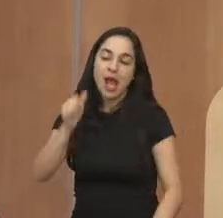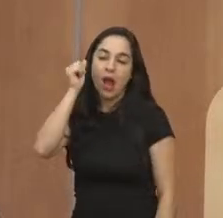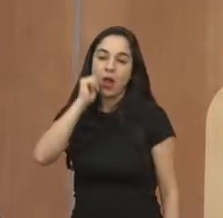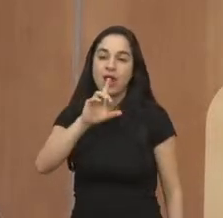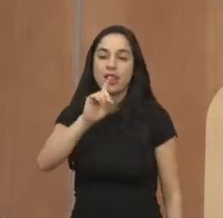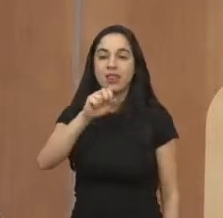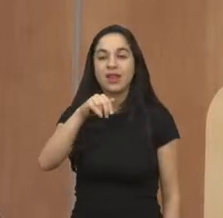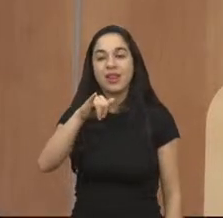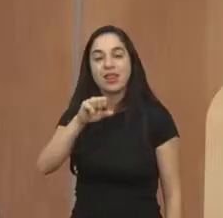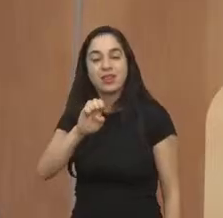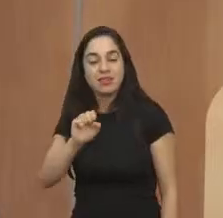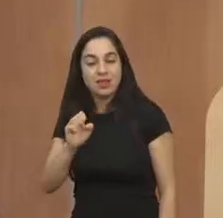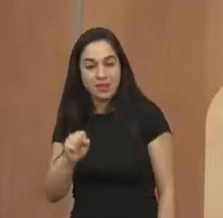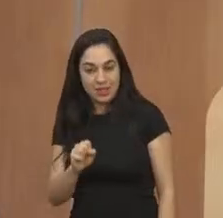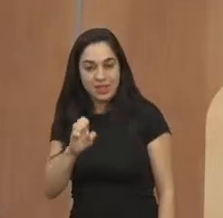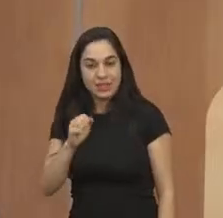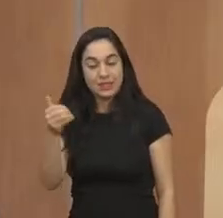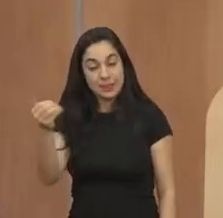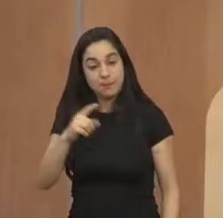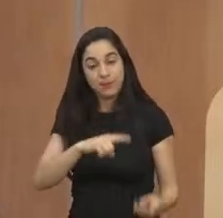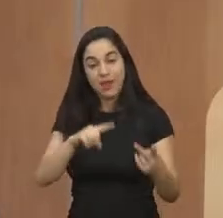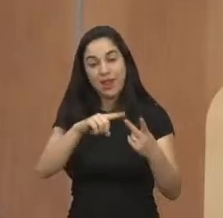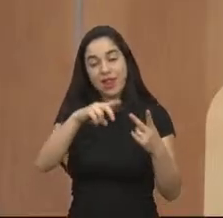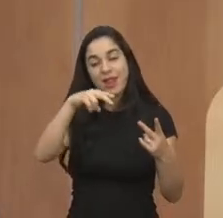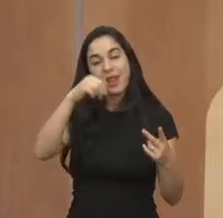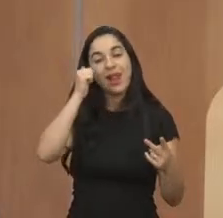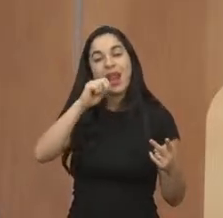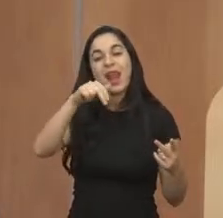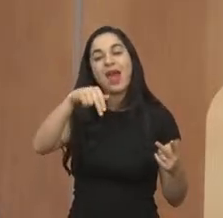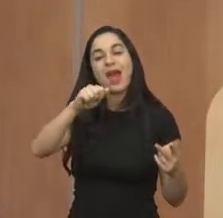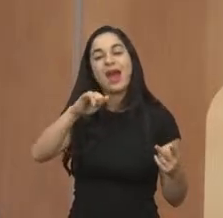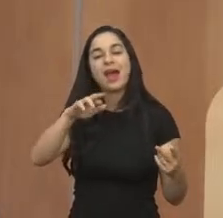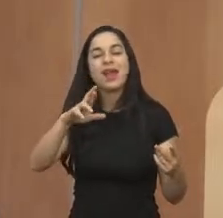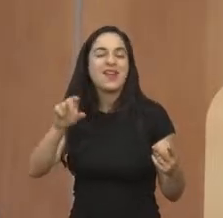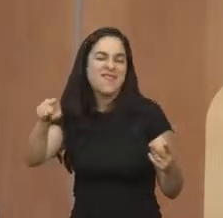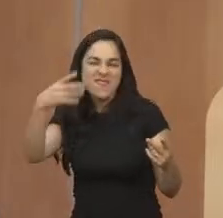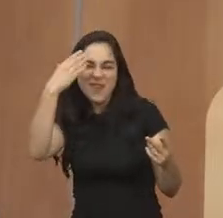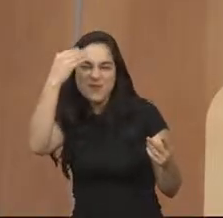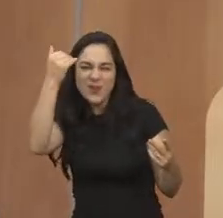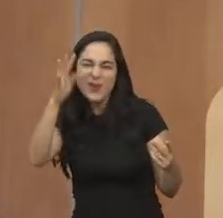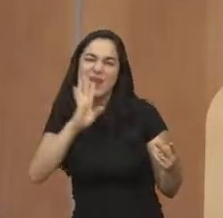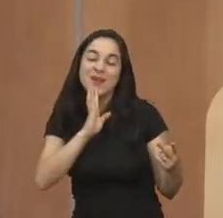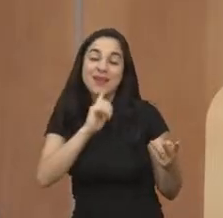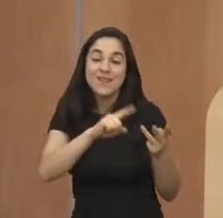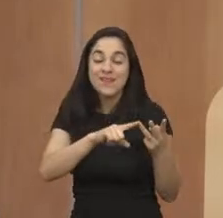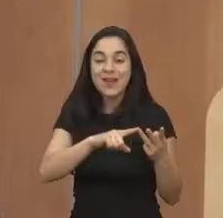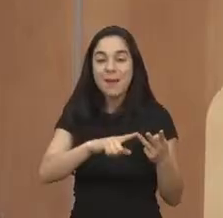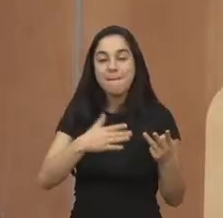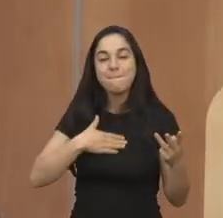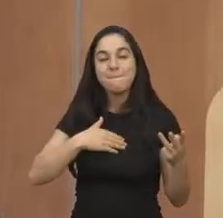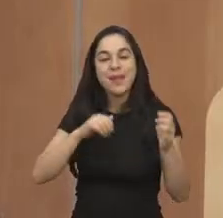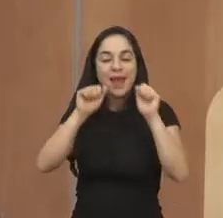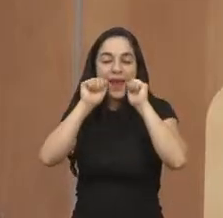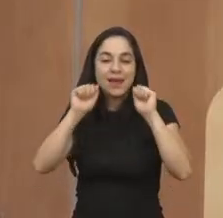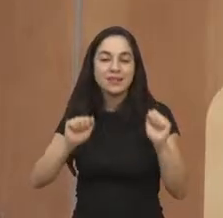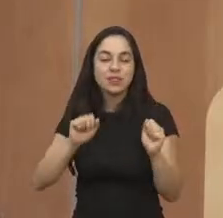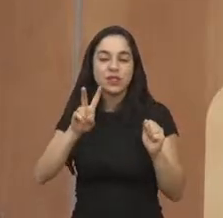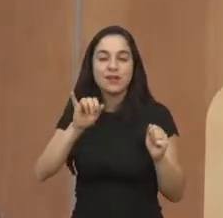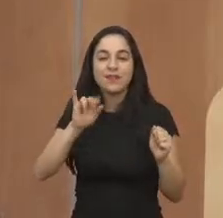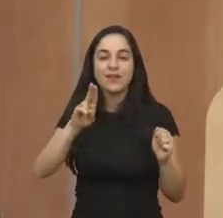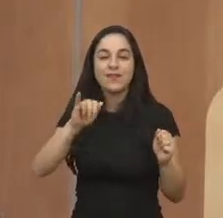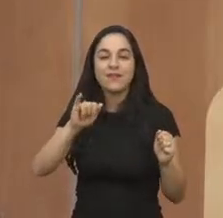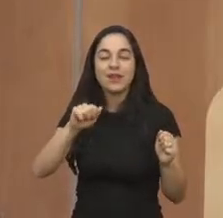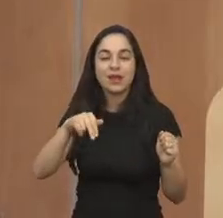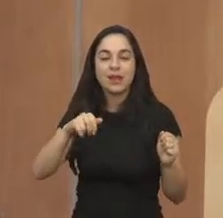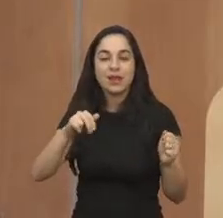está aqui presente, Dona Nair, tão famosa, tão conhecida, Viviane, minha assessora, a Fernanda,